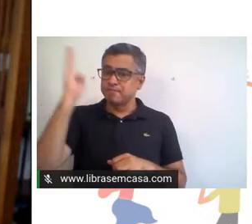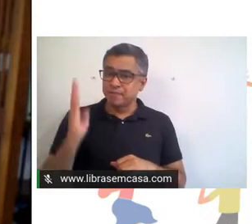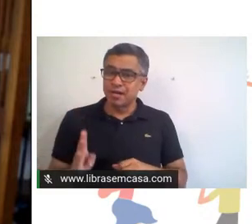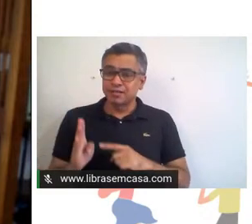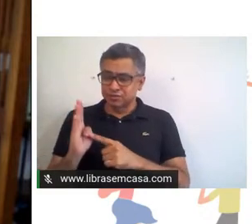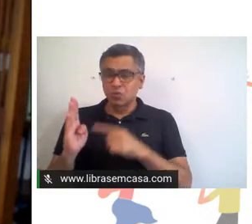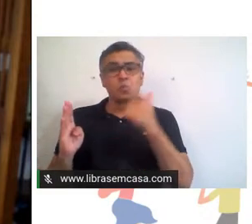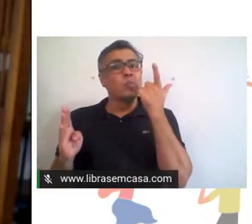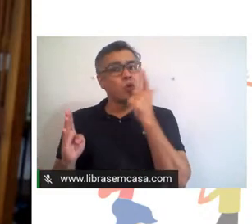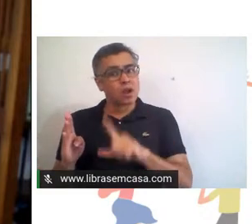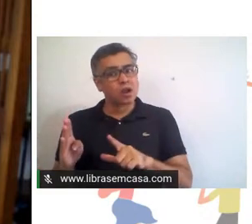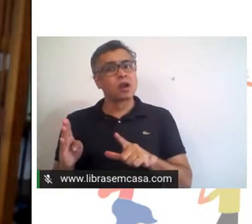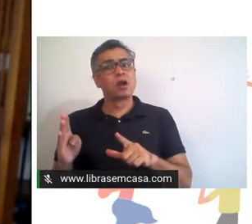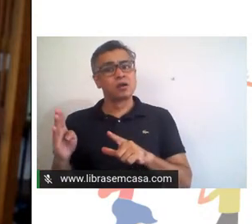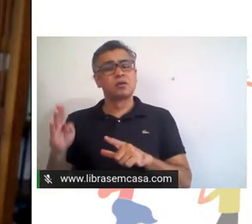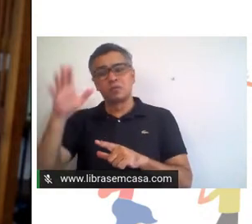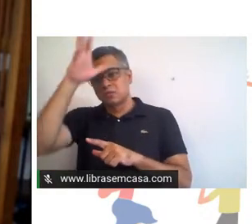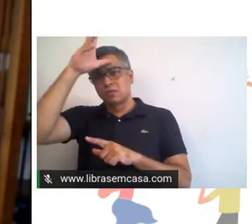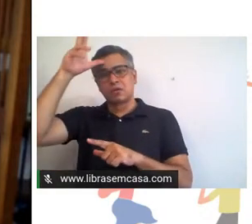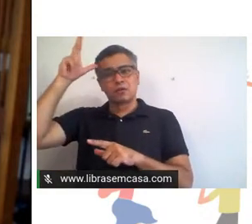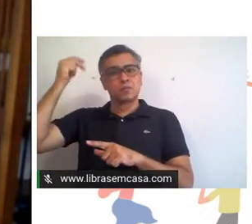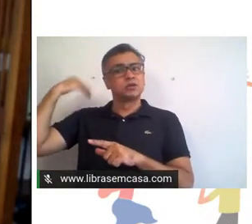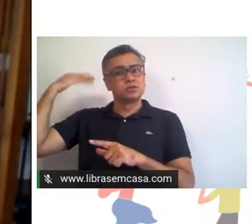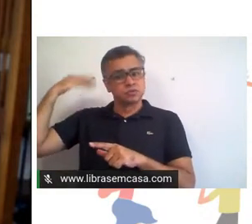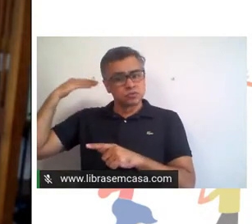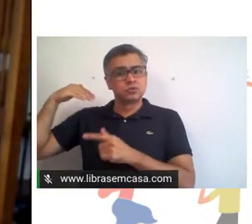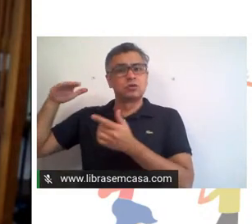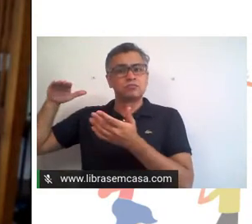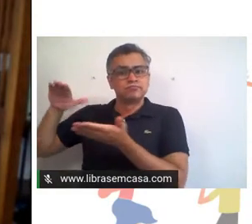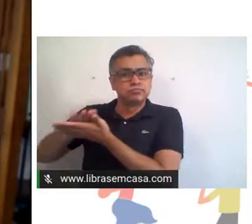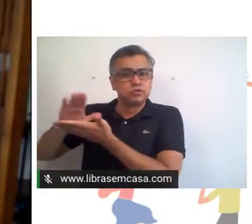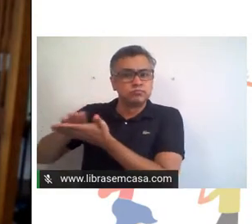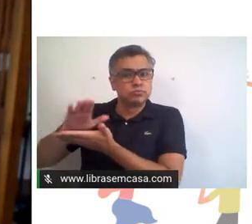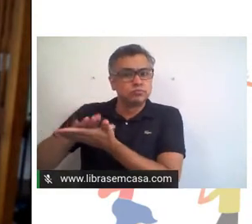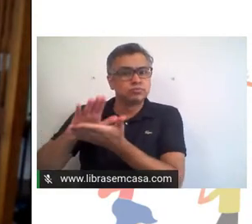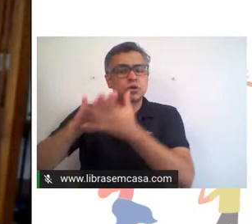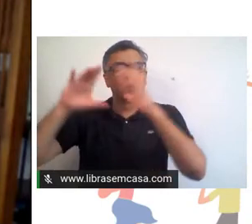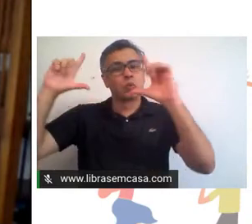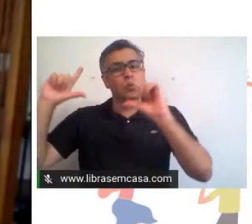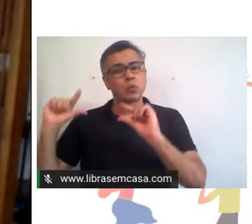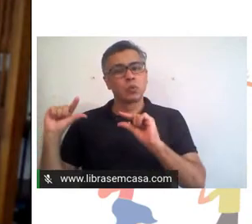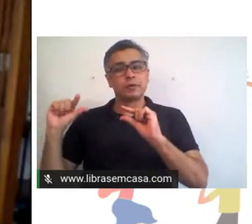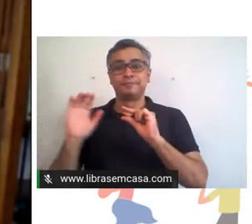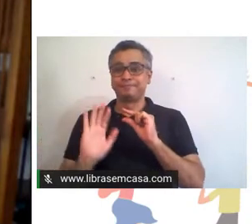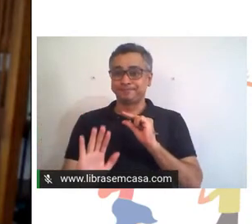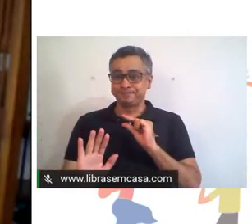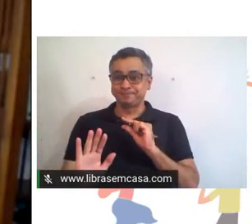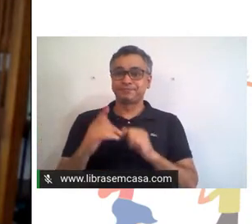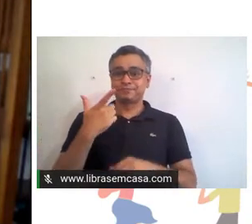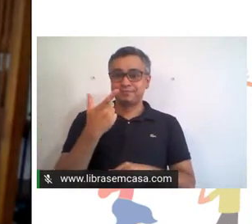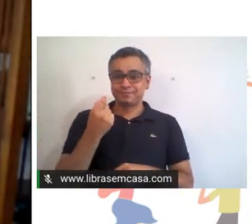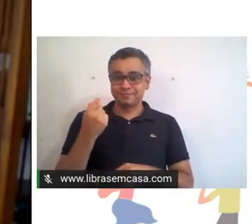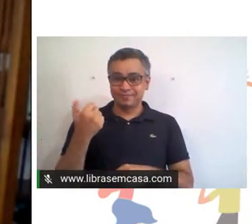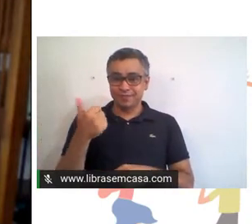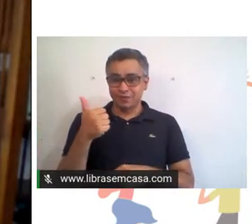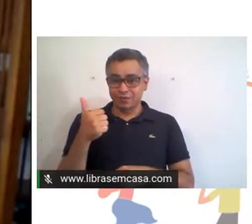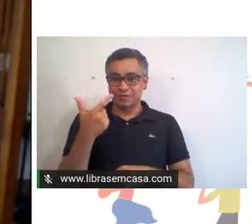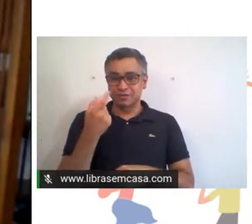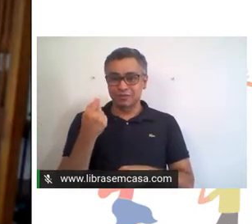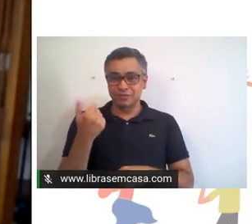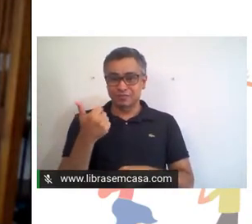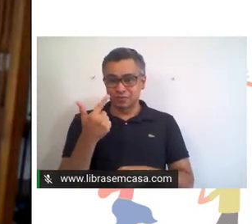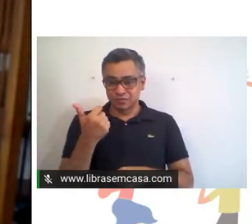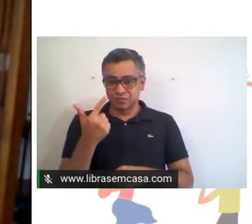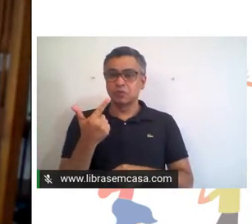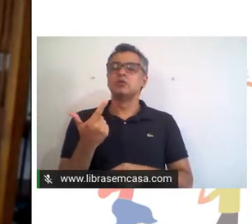do desmatamento da Amazônia. Mas, infelizmente, a partir de 2011 e 2012, o desmatamento voltou a